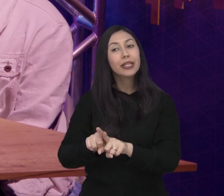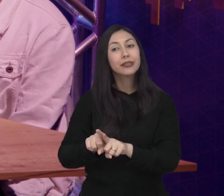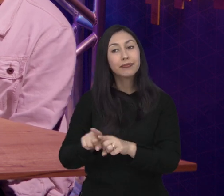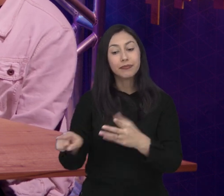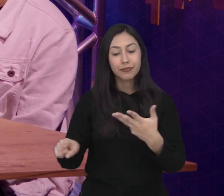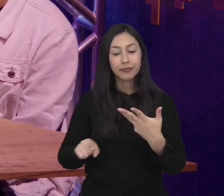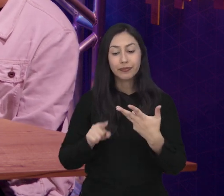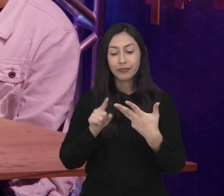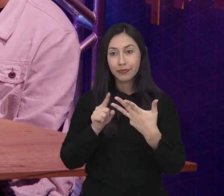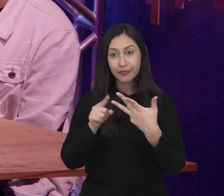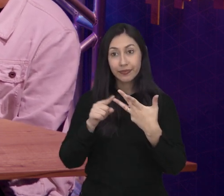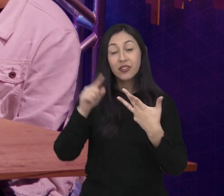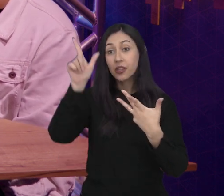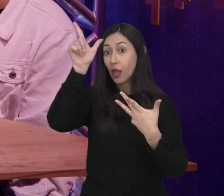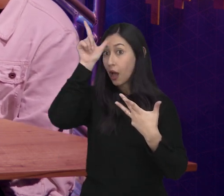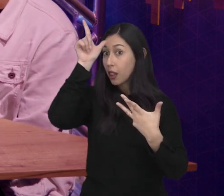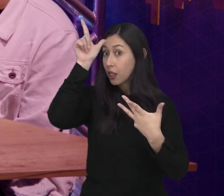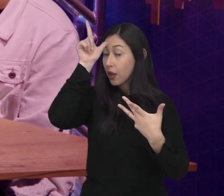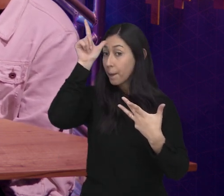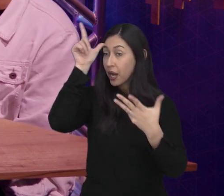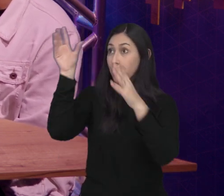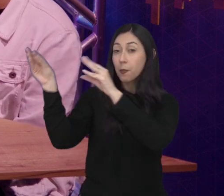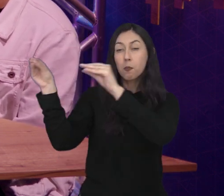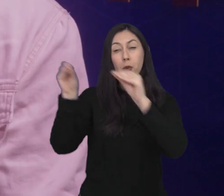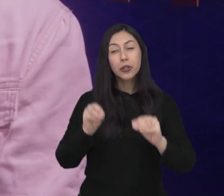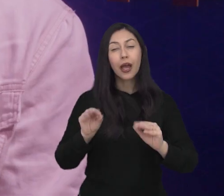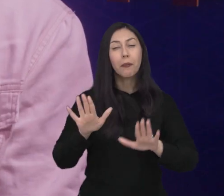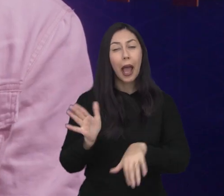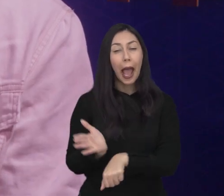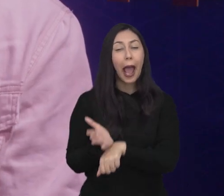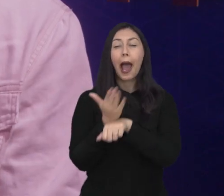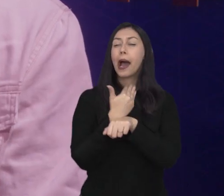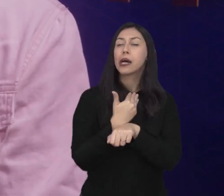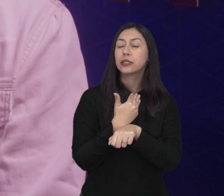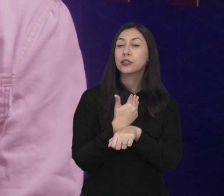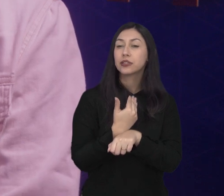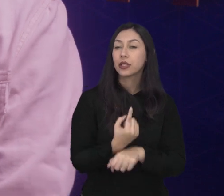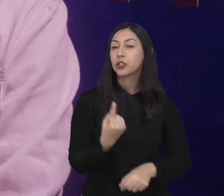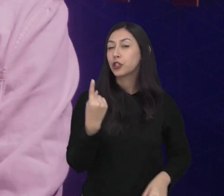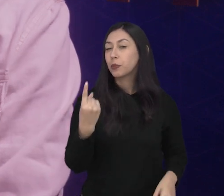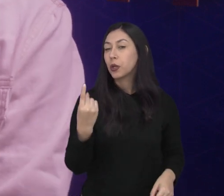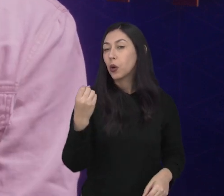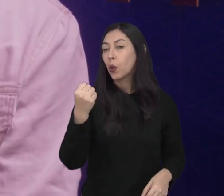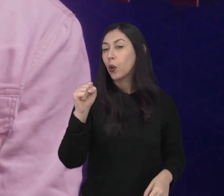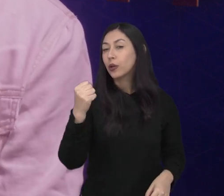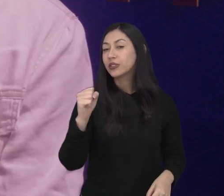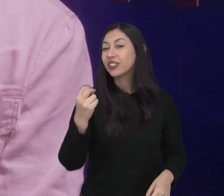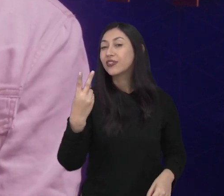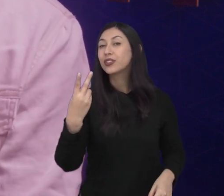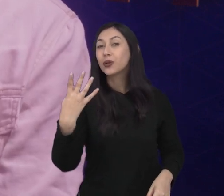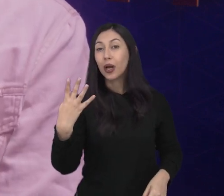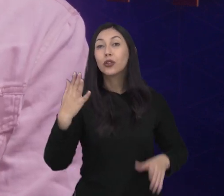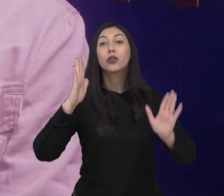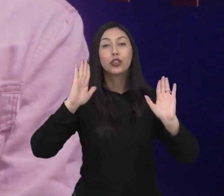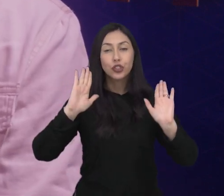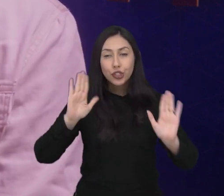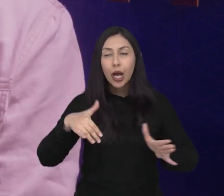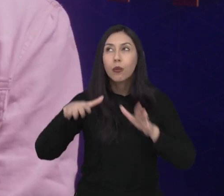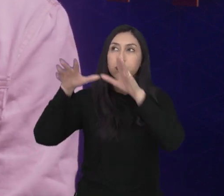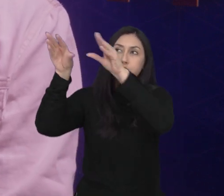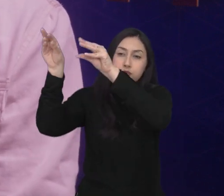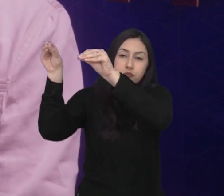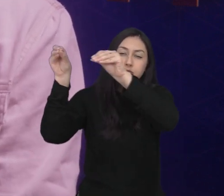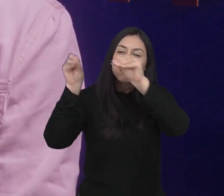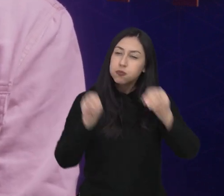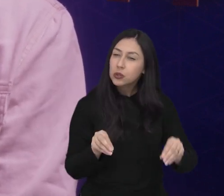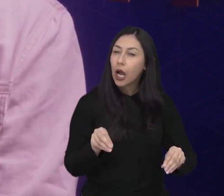menos importante, os alemães também vieram para cá. E eles vieram até um pouquinho antes. A partir de 1824, eles